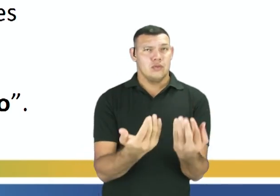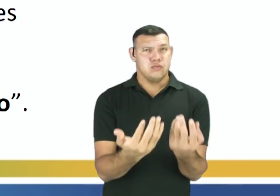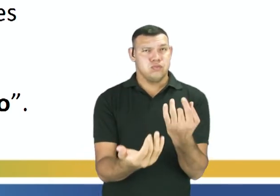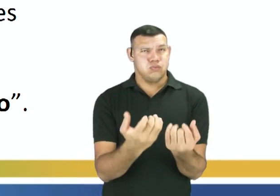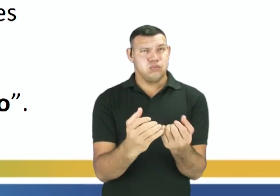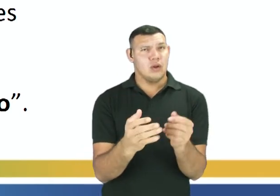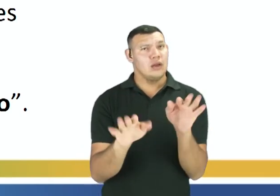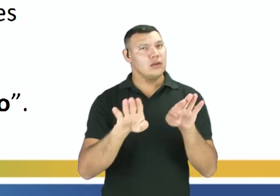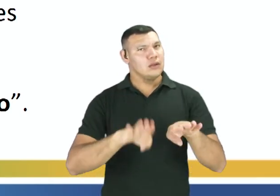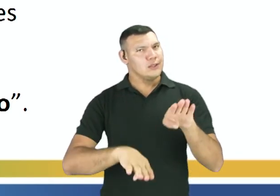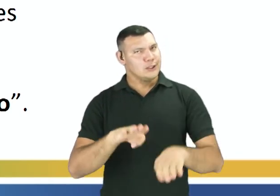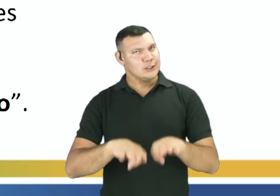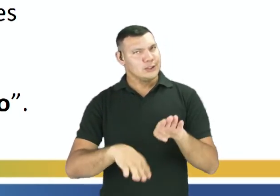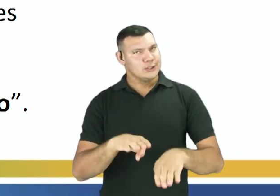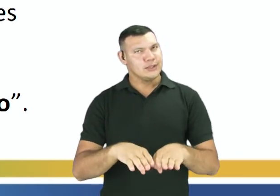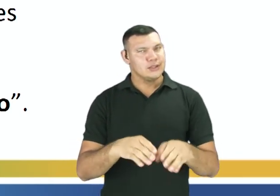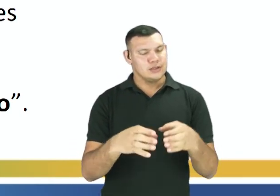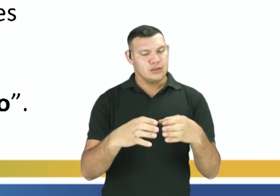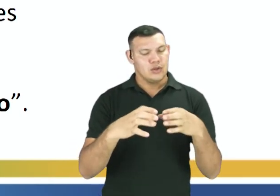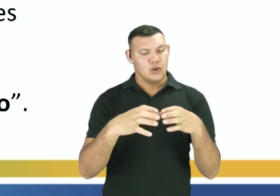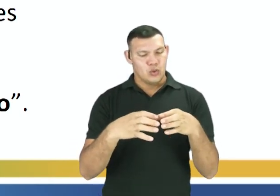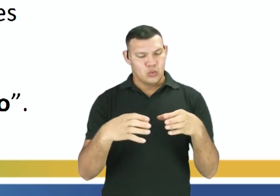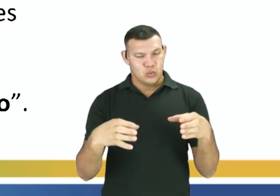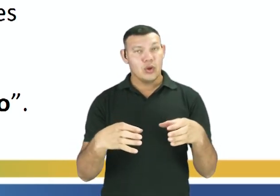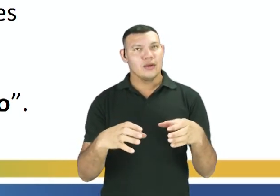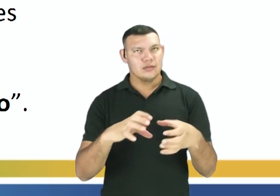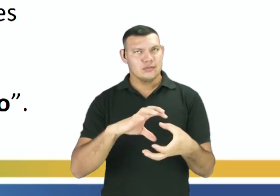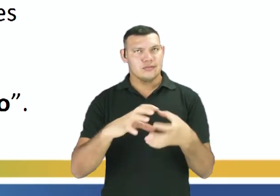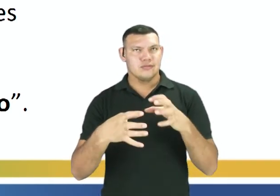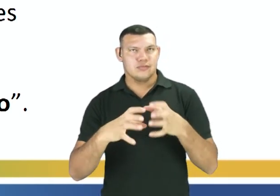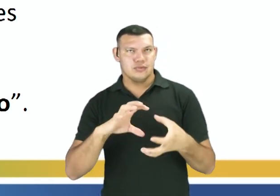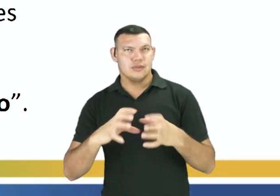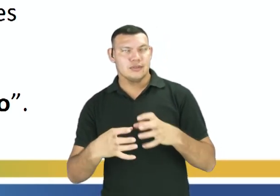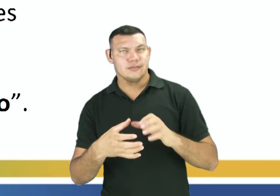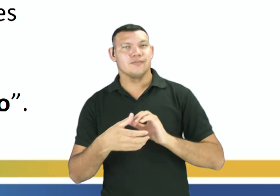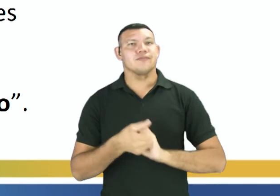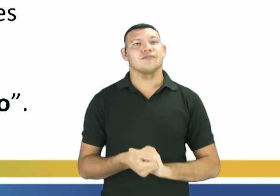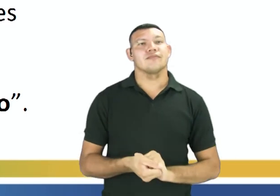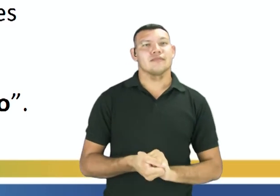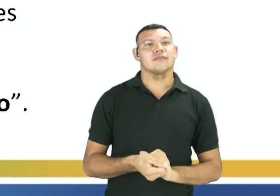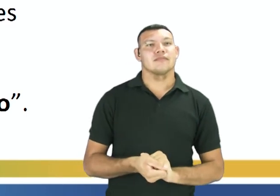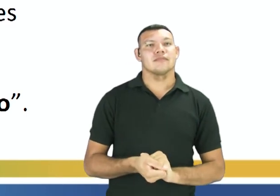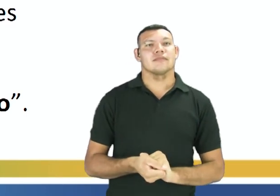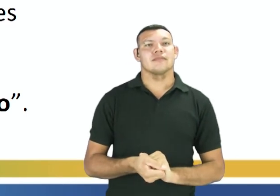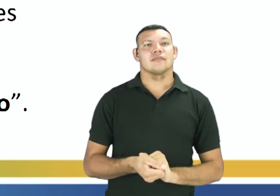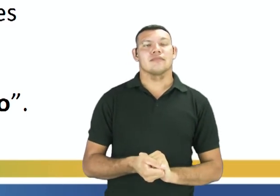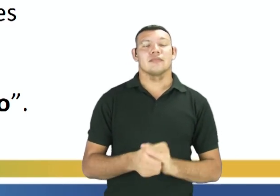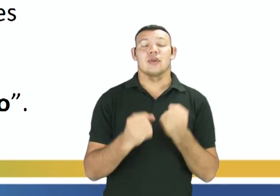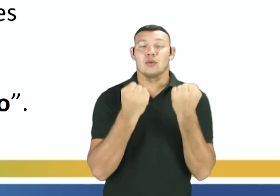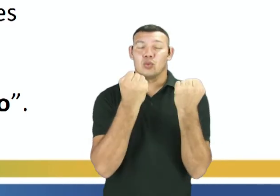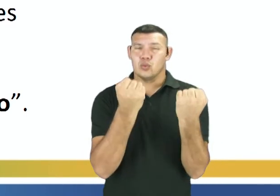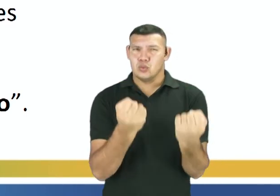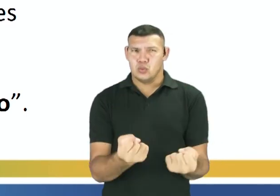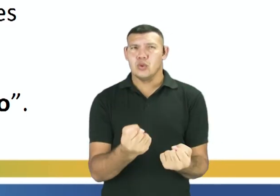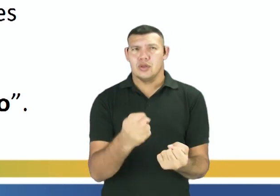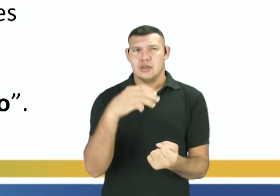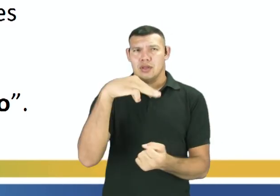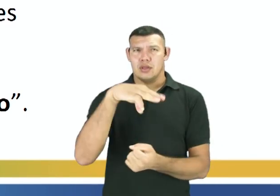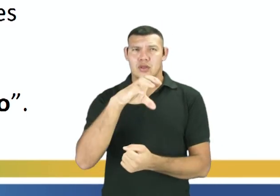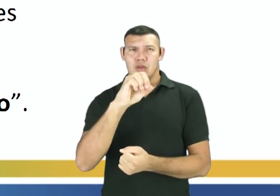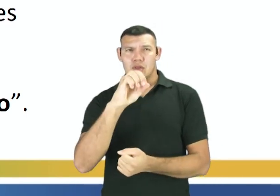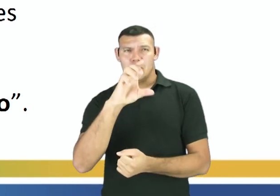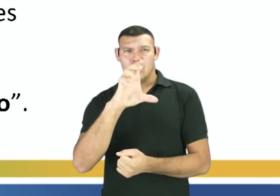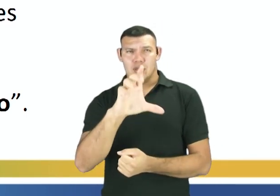nós temos a questão do tamanho do átomo também, das moléculas, né, que fazem parte da cadeia. A massa molecular ela também vai